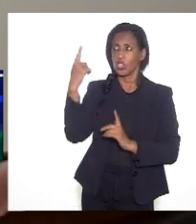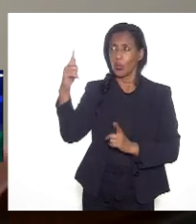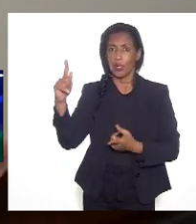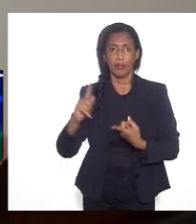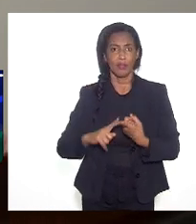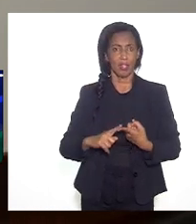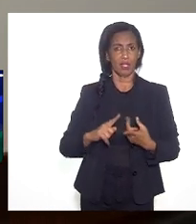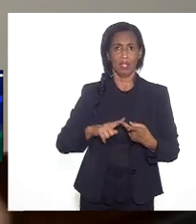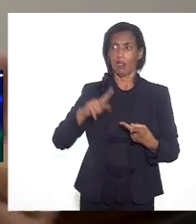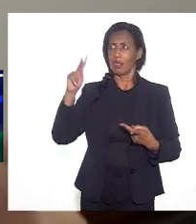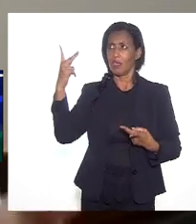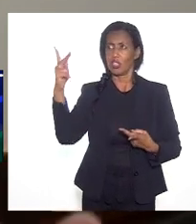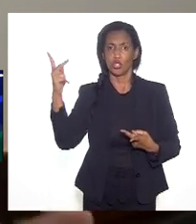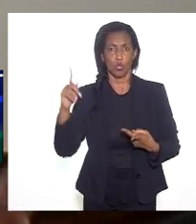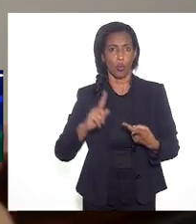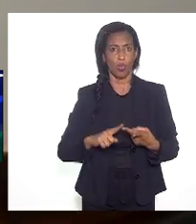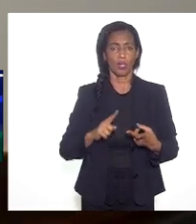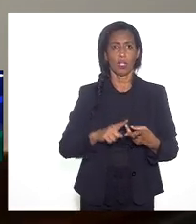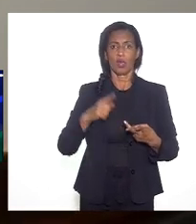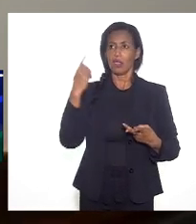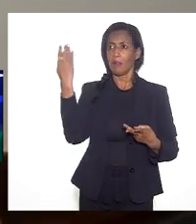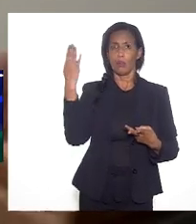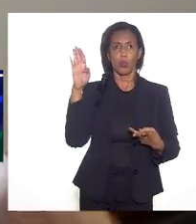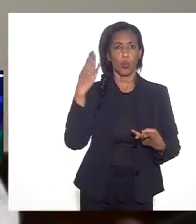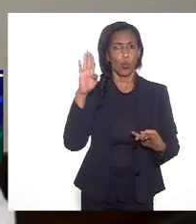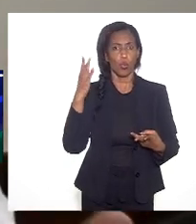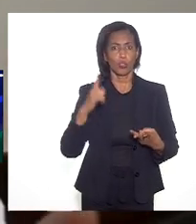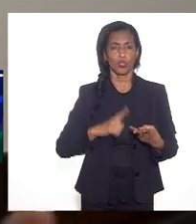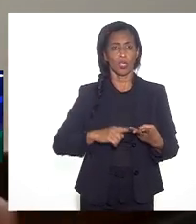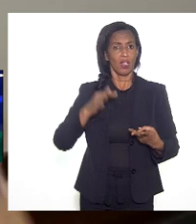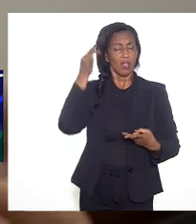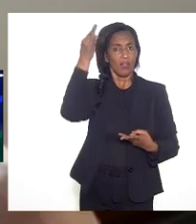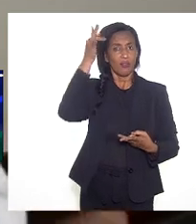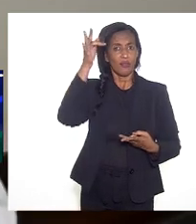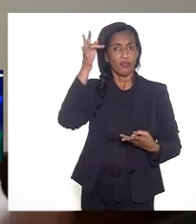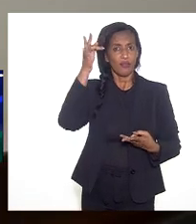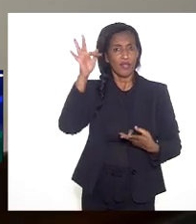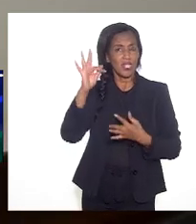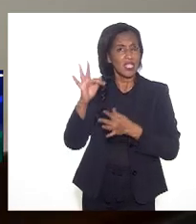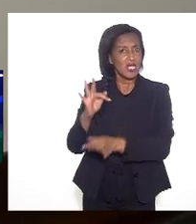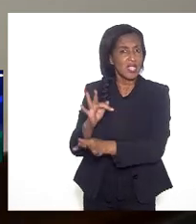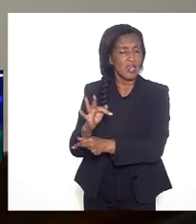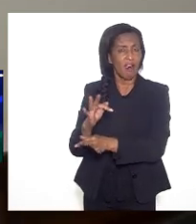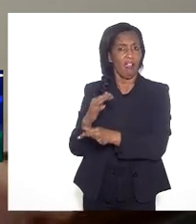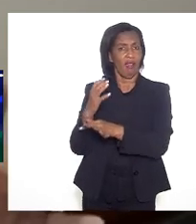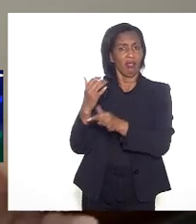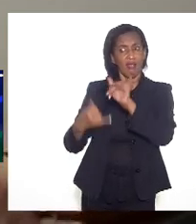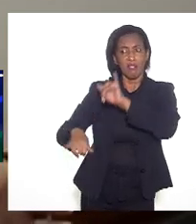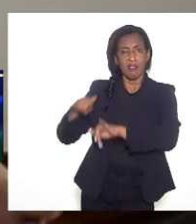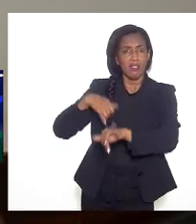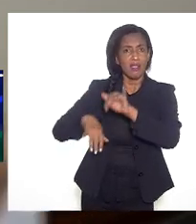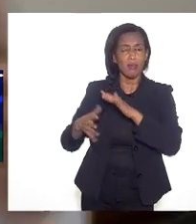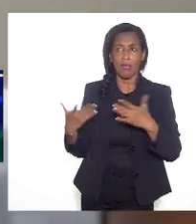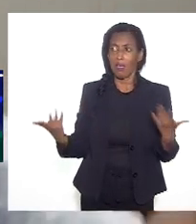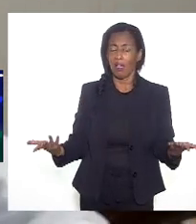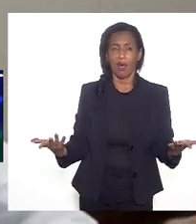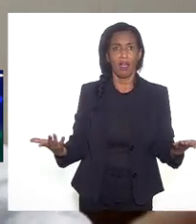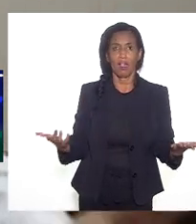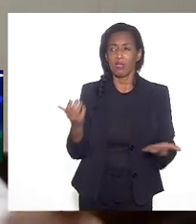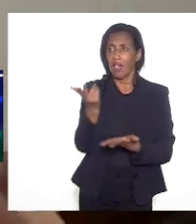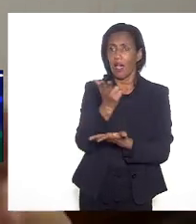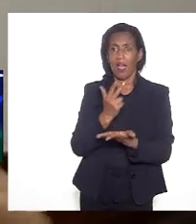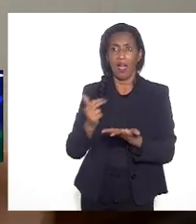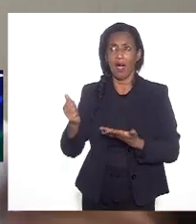geografia, da biologia, da física, da química, enfim, da